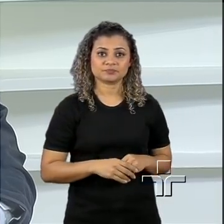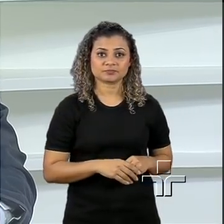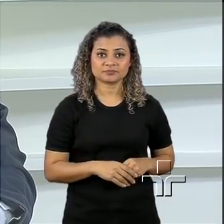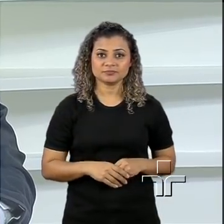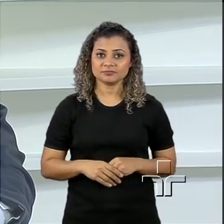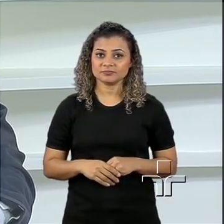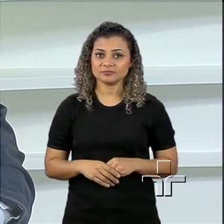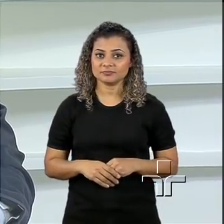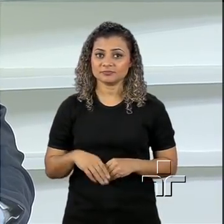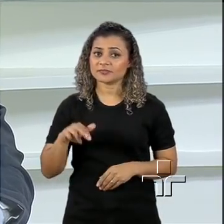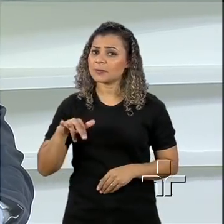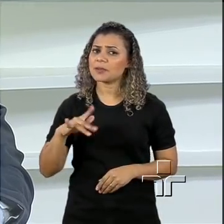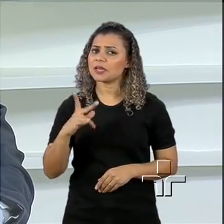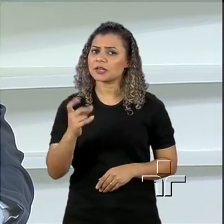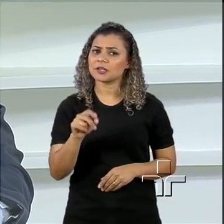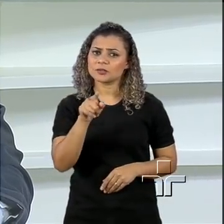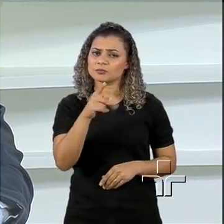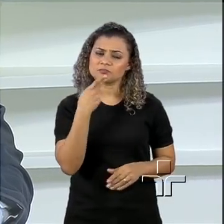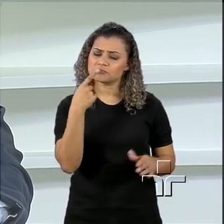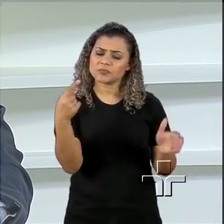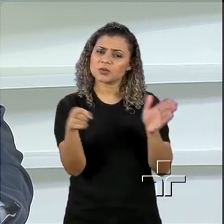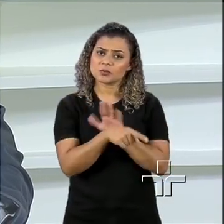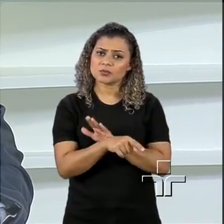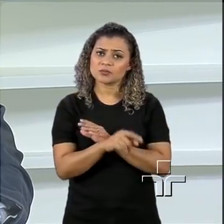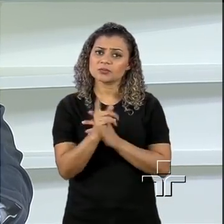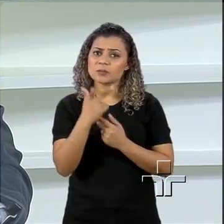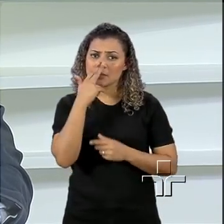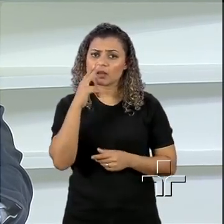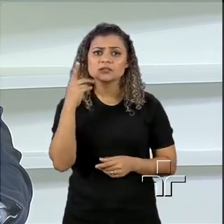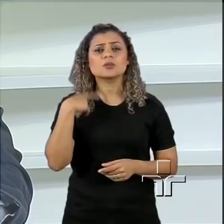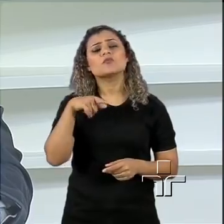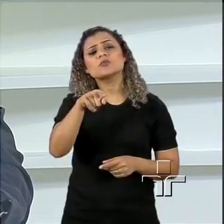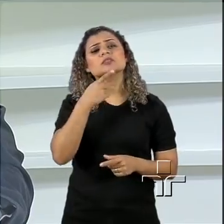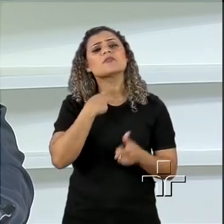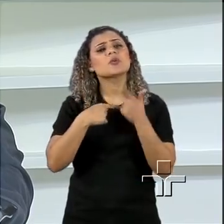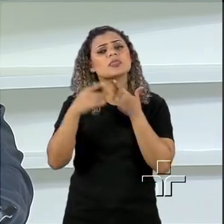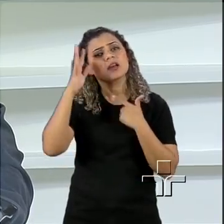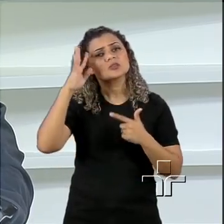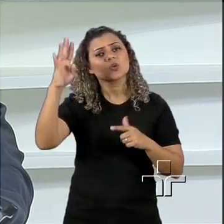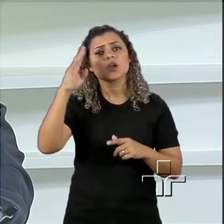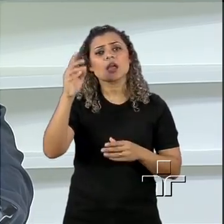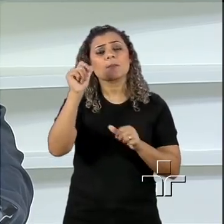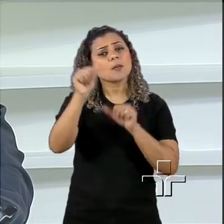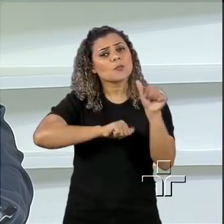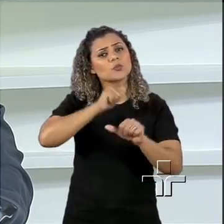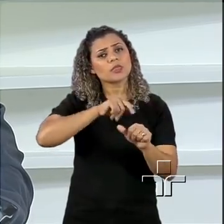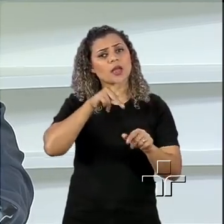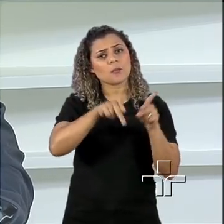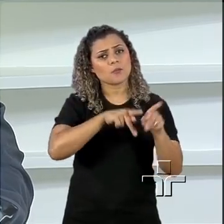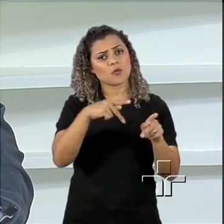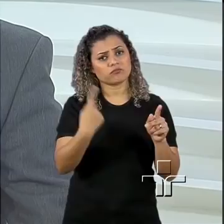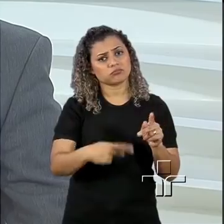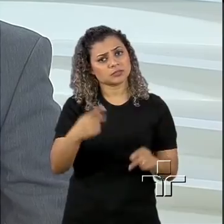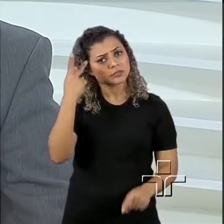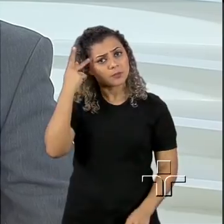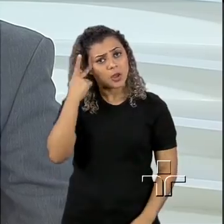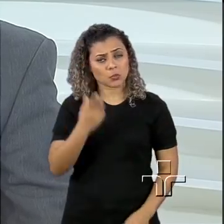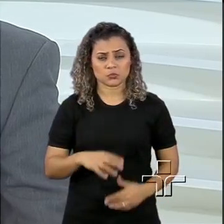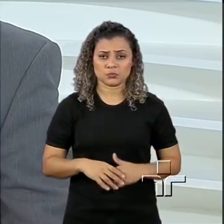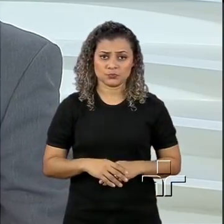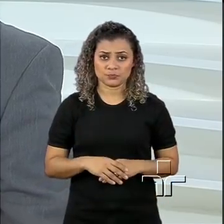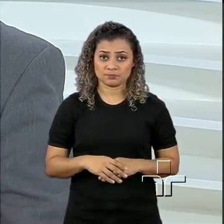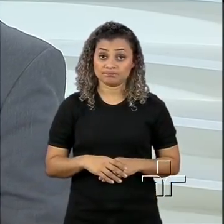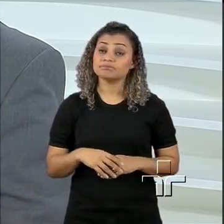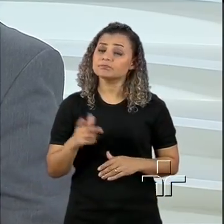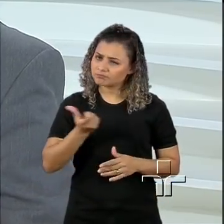diga qual a medida que você sonha em tomar para mudar a vida da população de São Paulo? Primeiro, tem várias